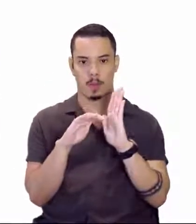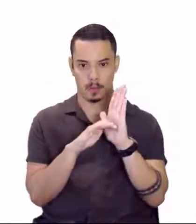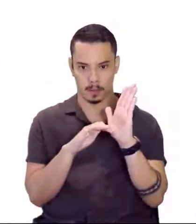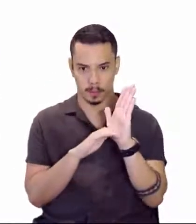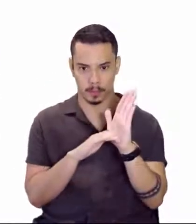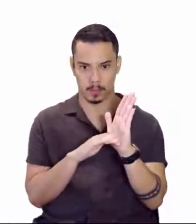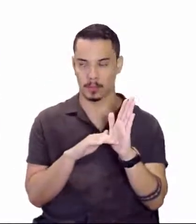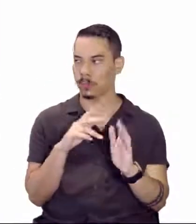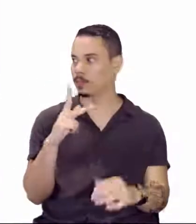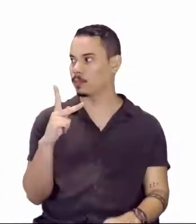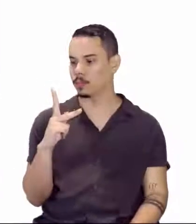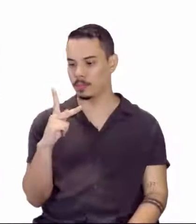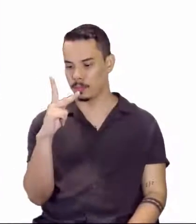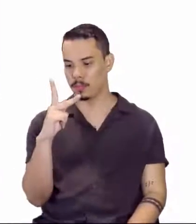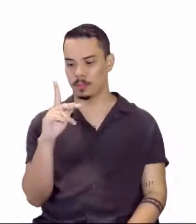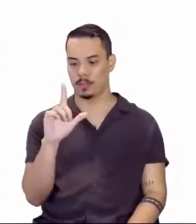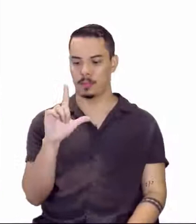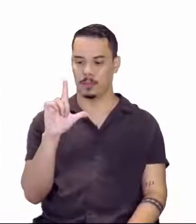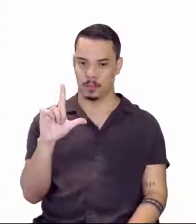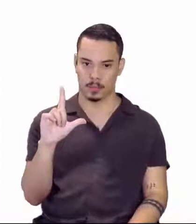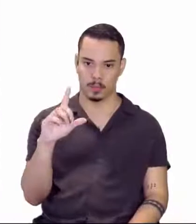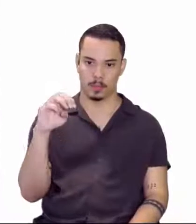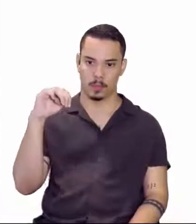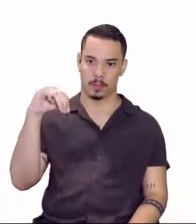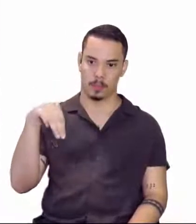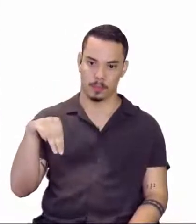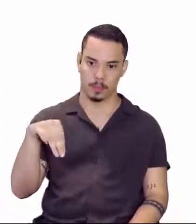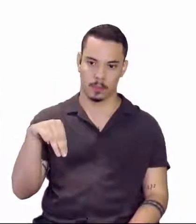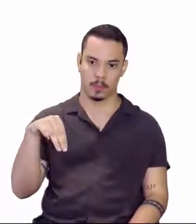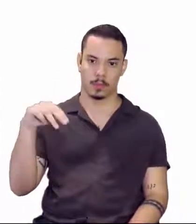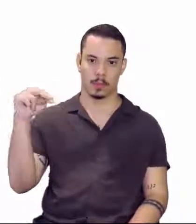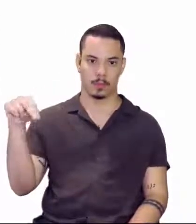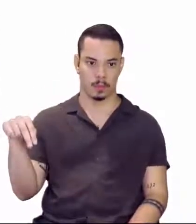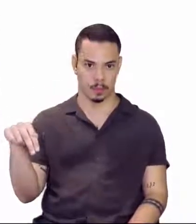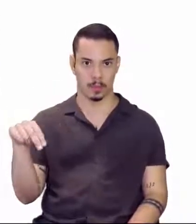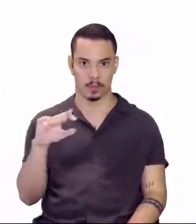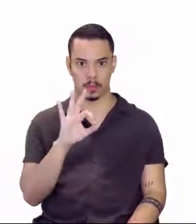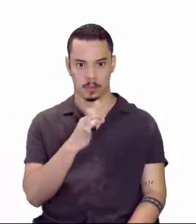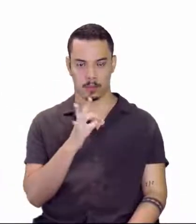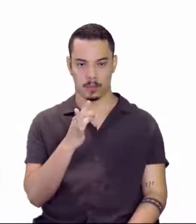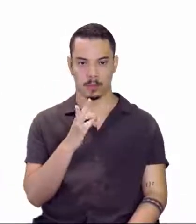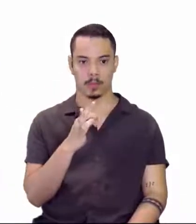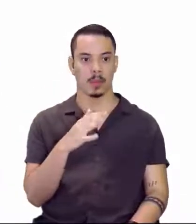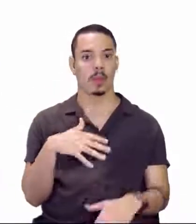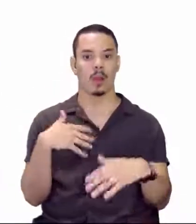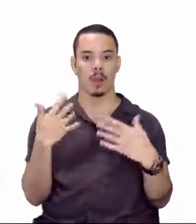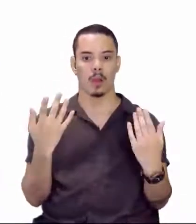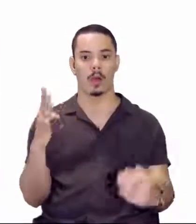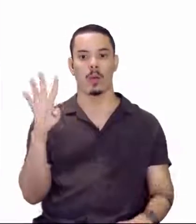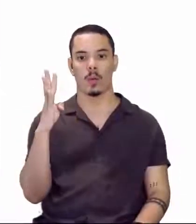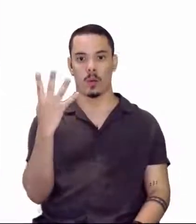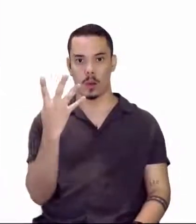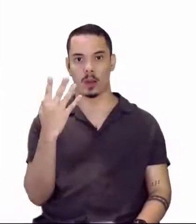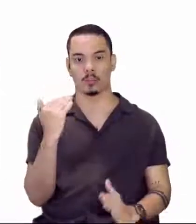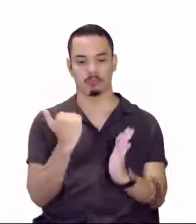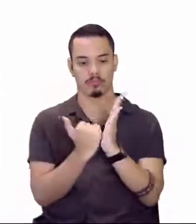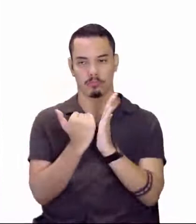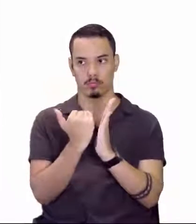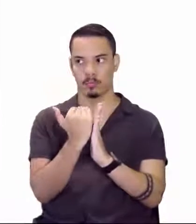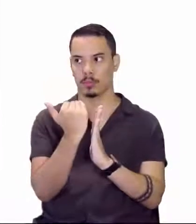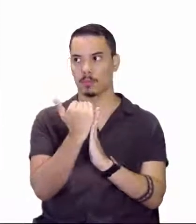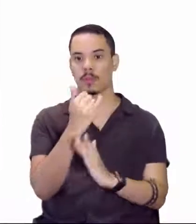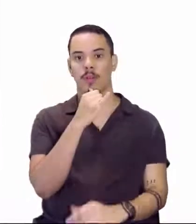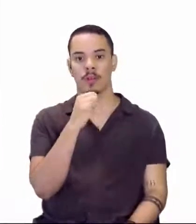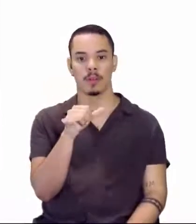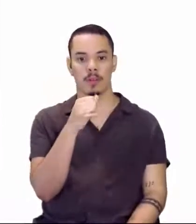camada K, L, M e N. Sendo 4 níveis de energia, a